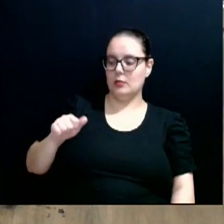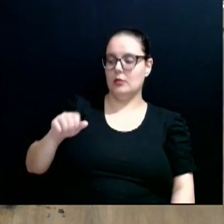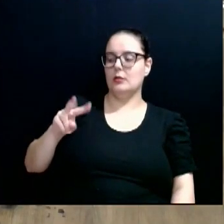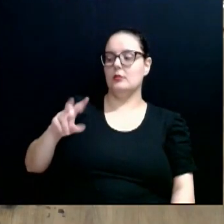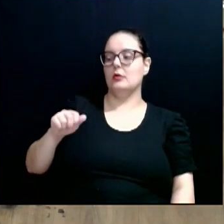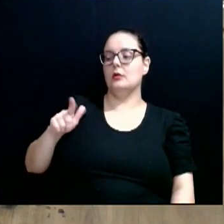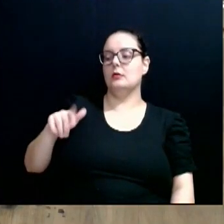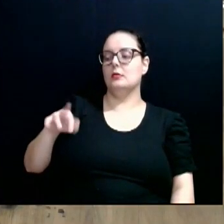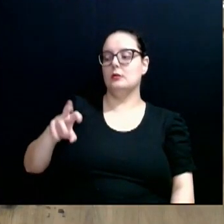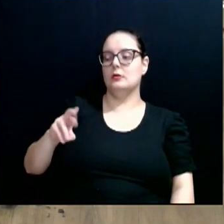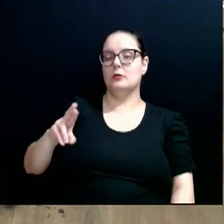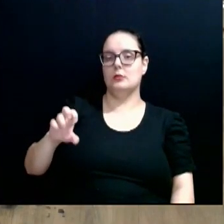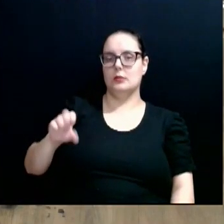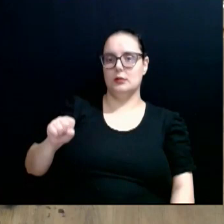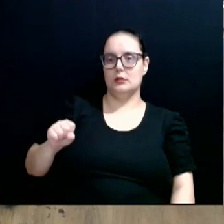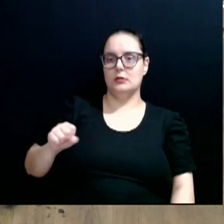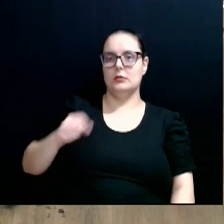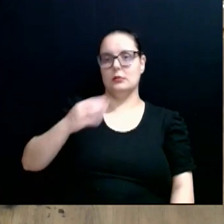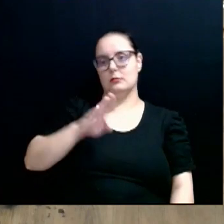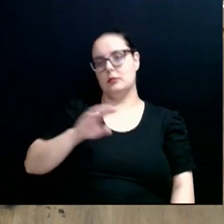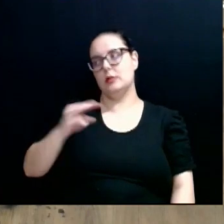São os envelopes com as garantias,